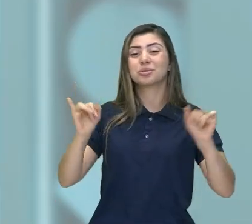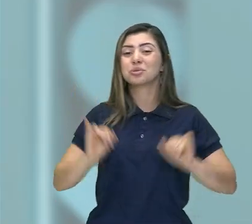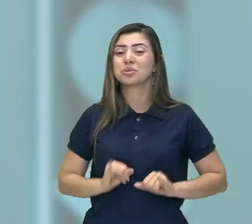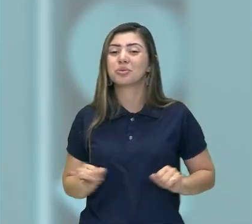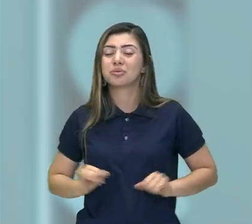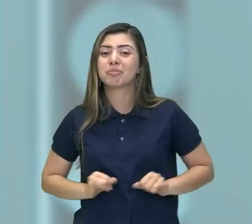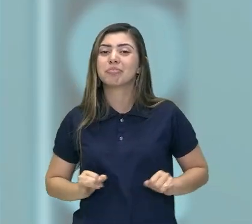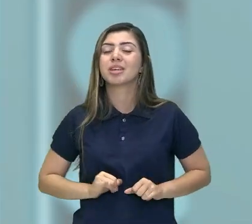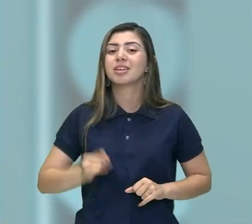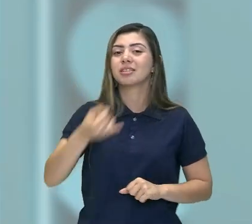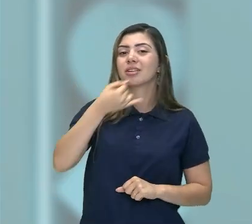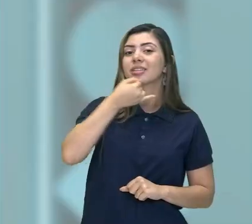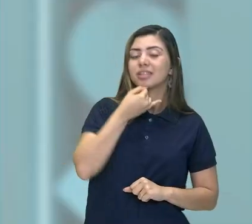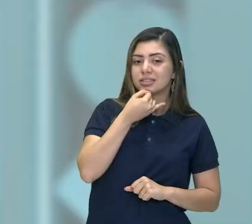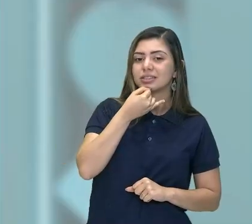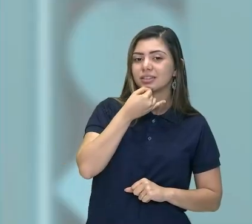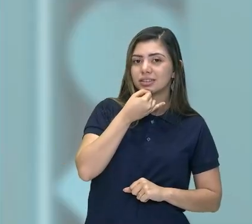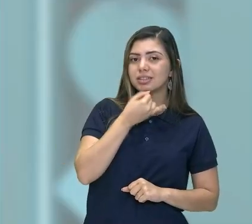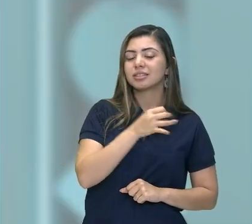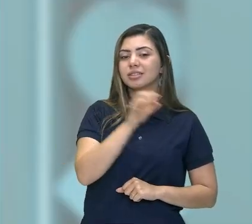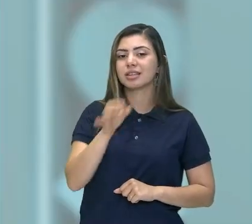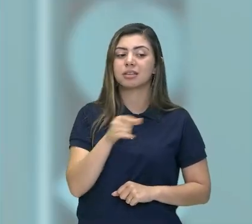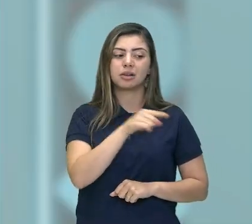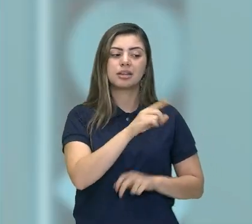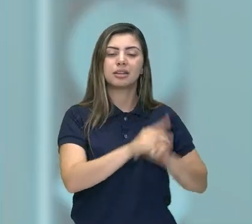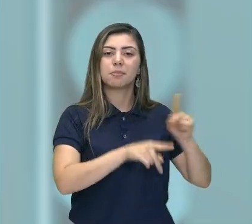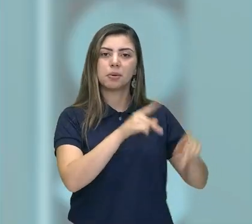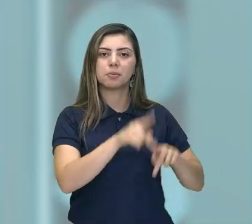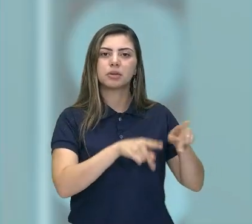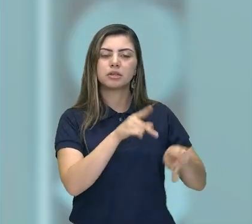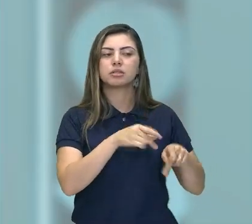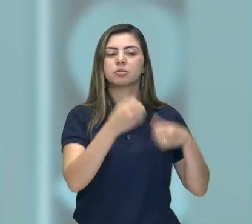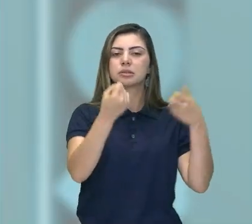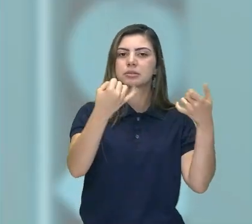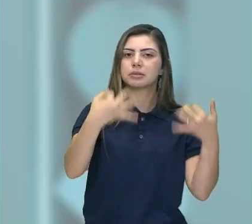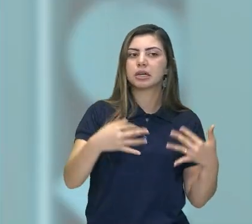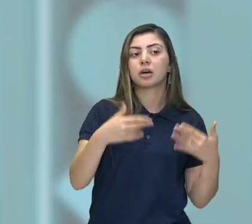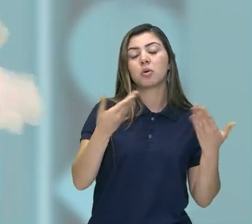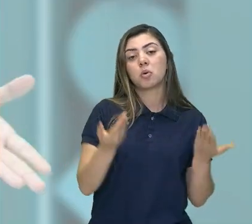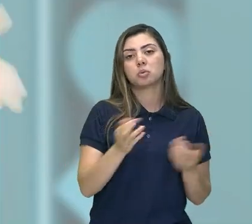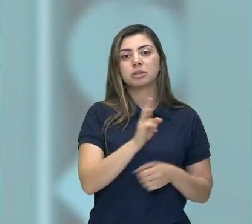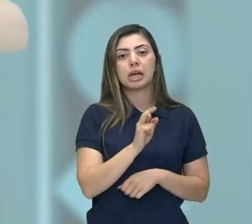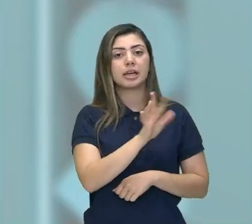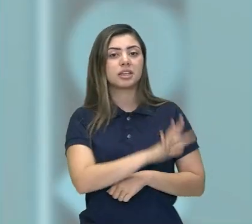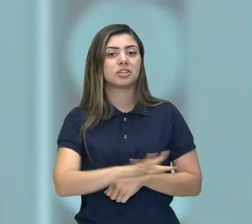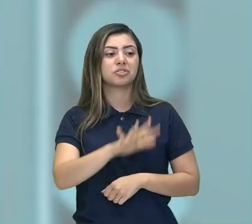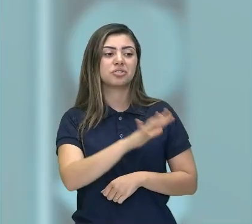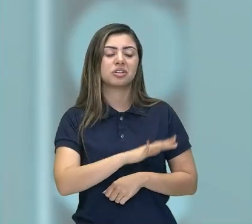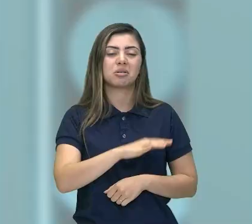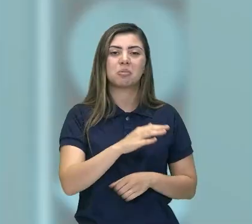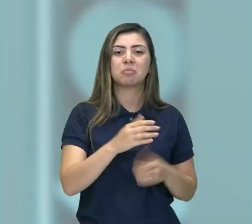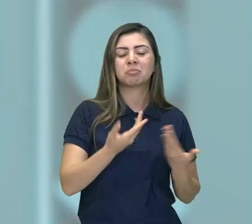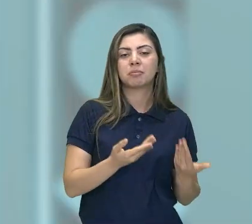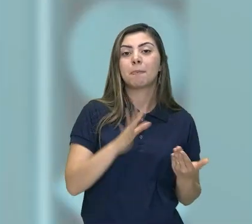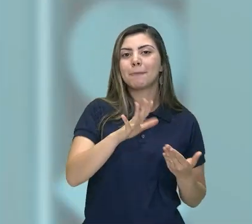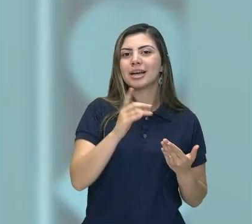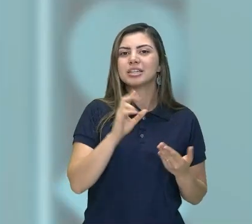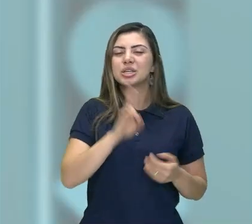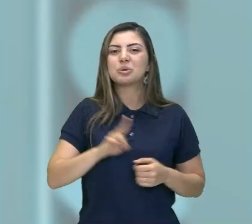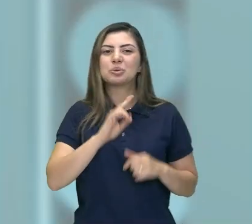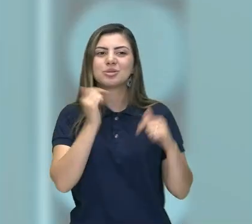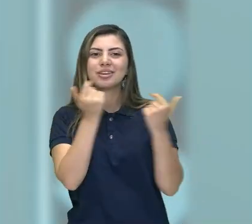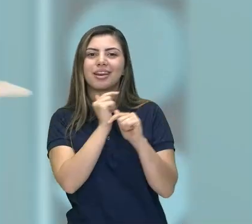a tristeza que determinada população vive ou que determinada região vive, mas de uma forma engraçada. Eu vou